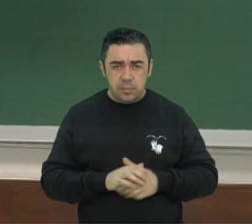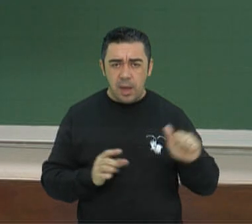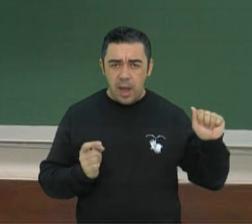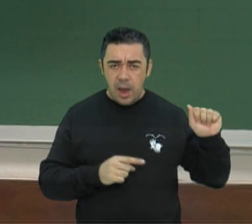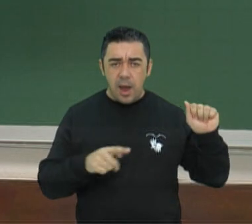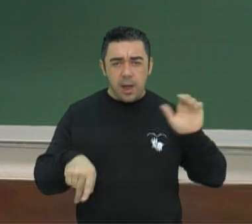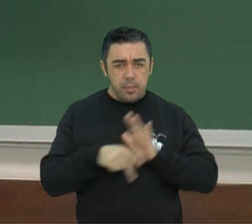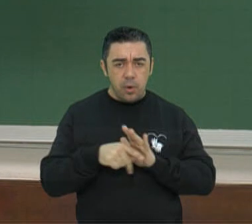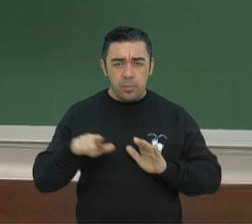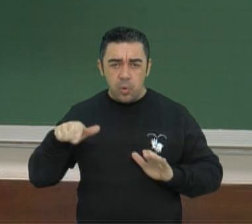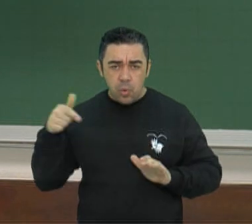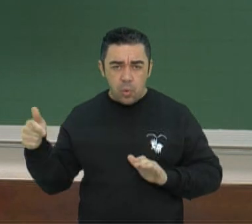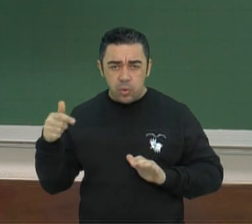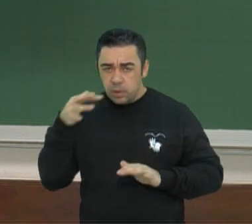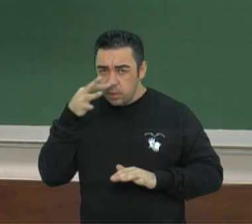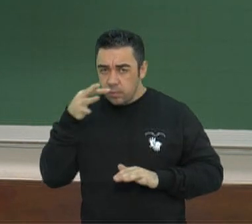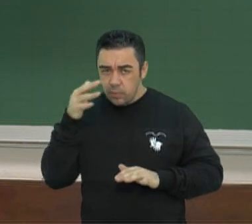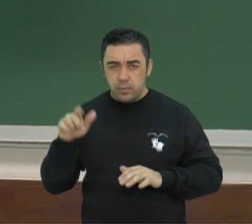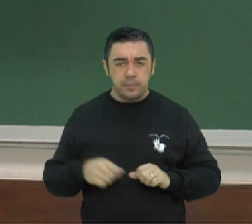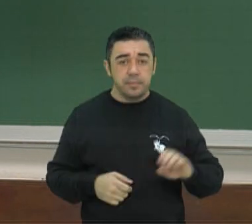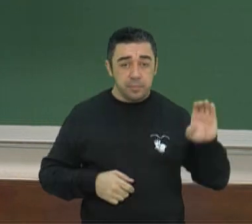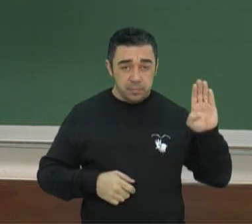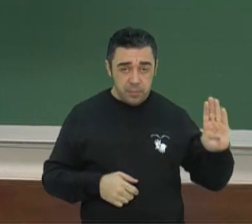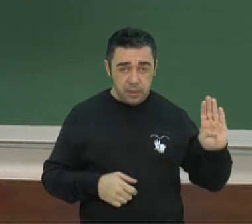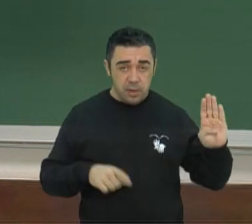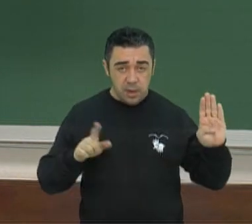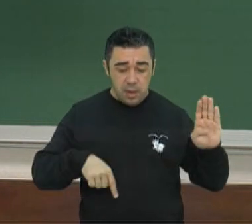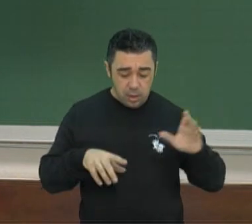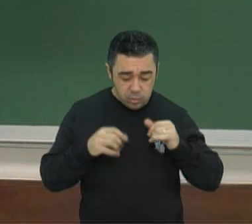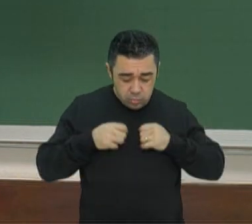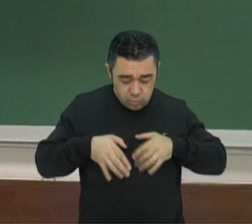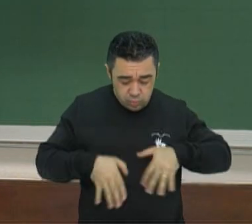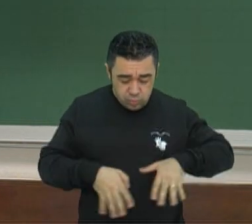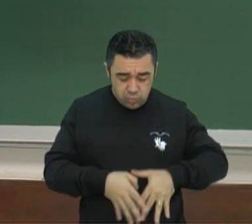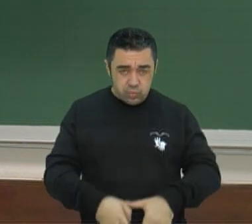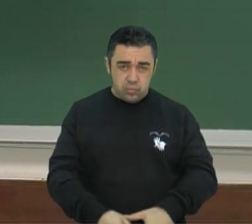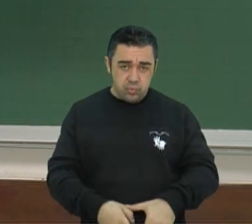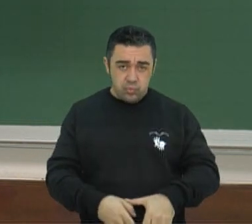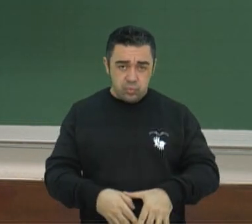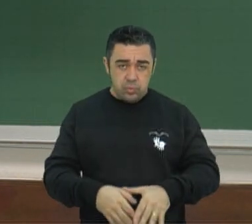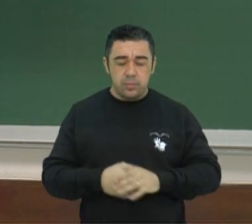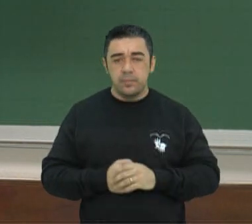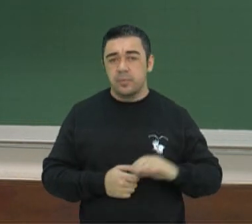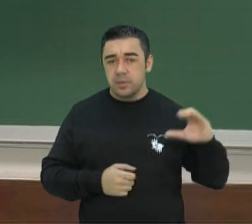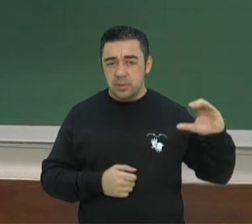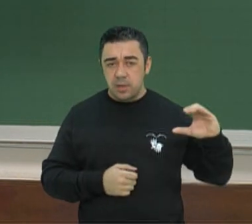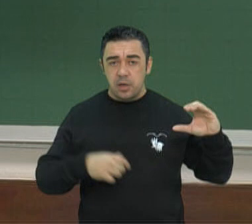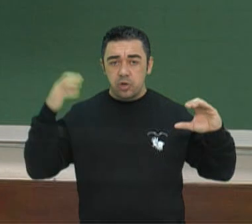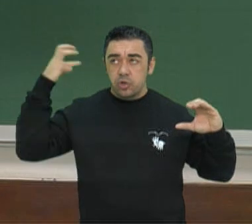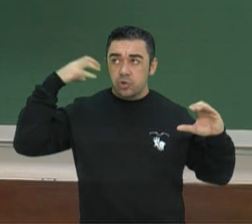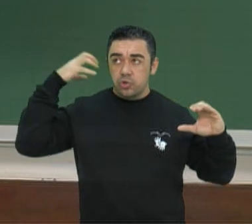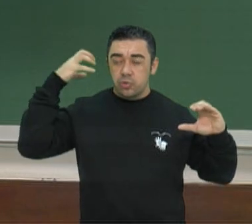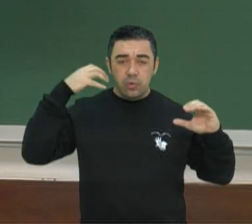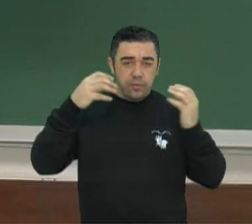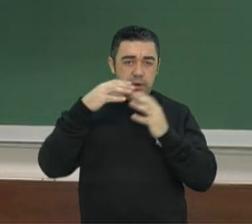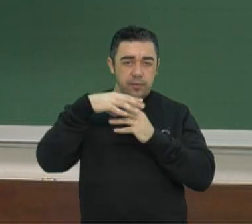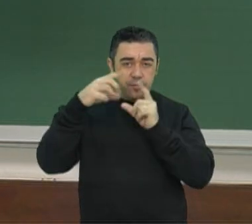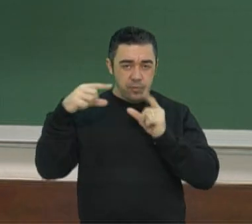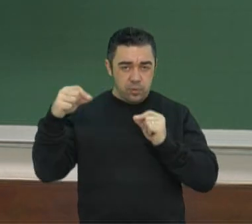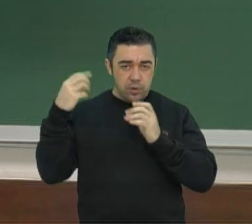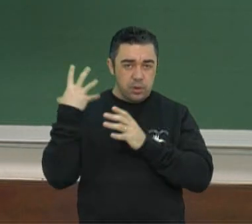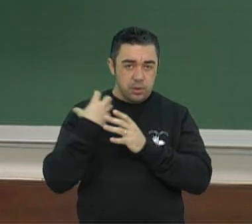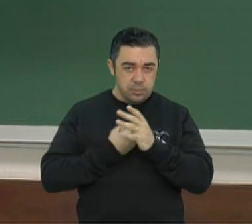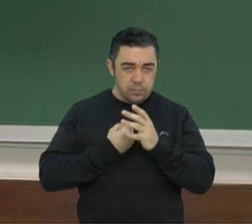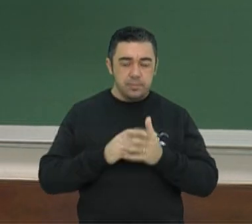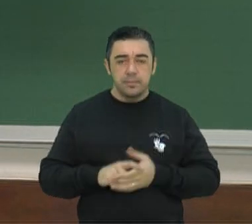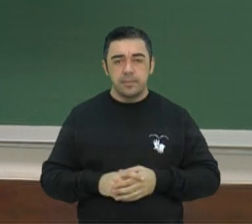das plantas vizinhas. Letra B, solo através de suas longas raízes. Letra C, chuva acumulada entre suas folhas.